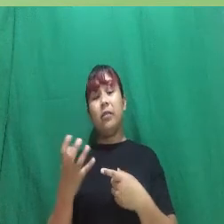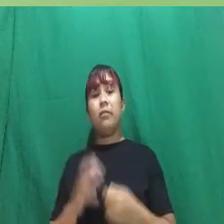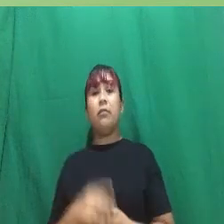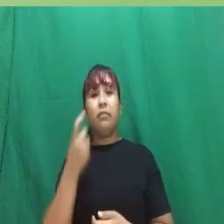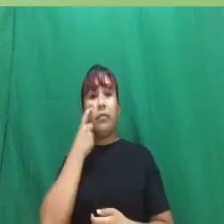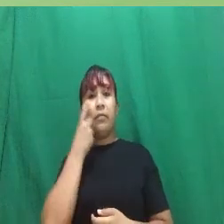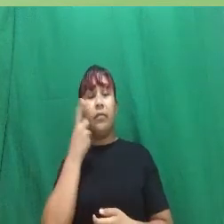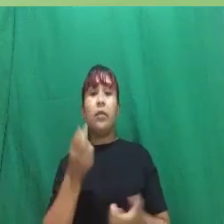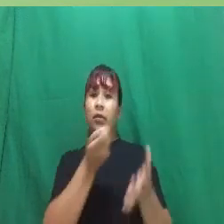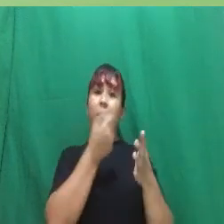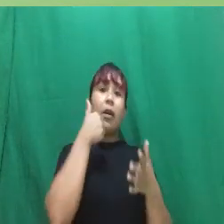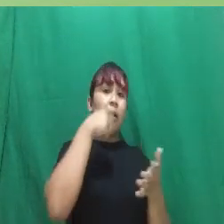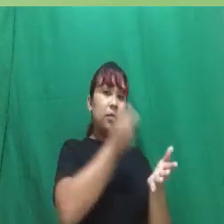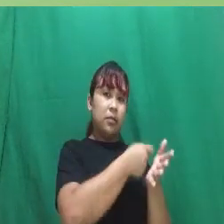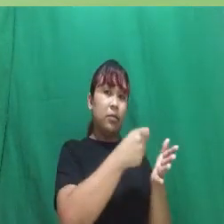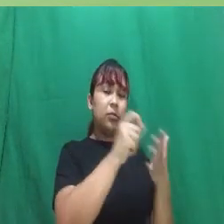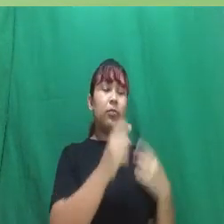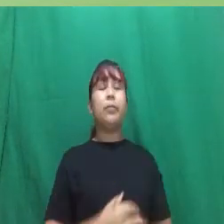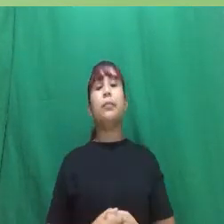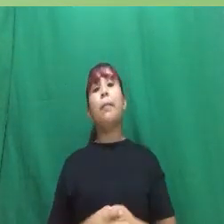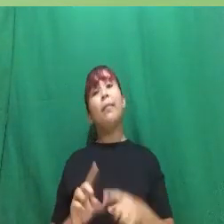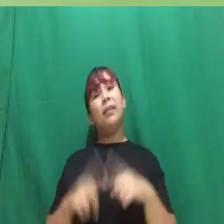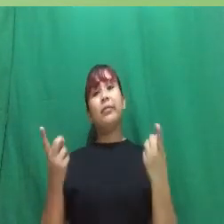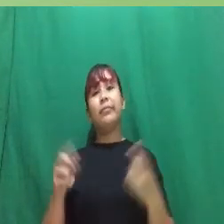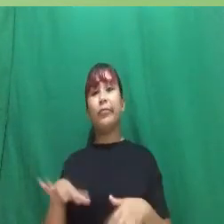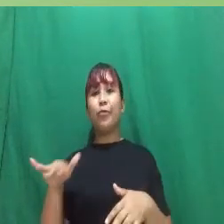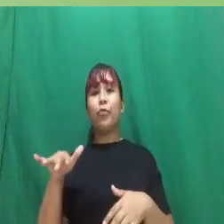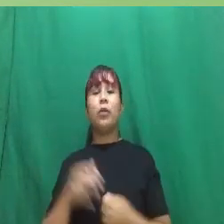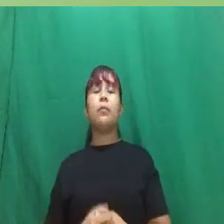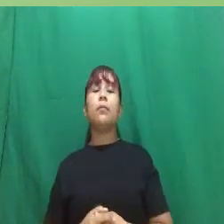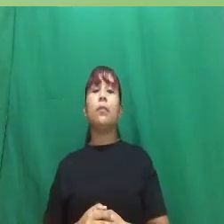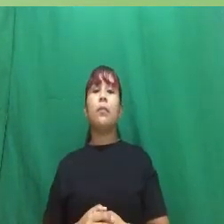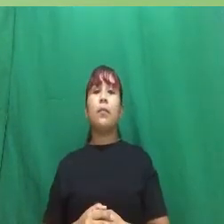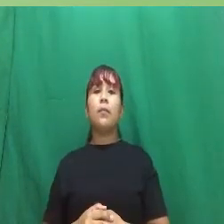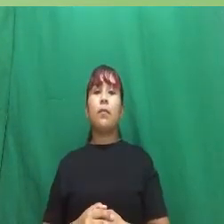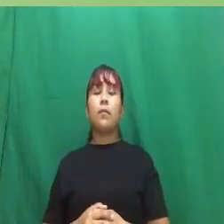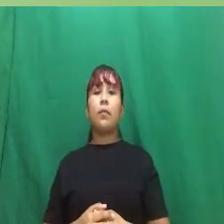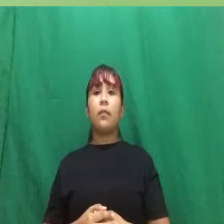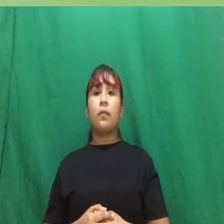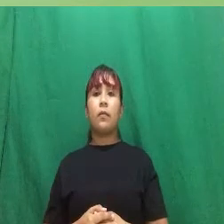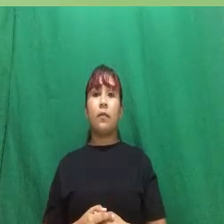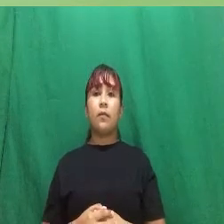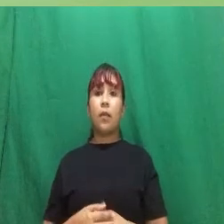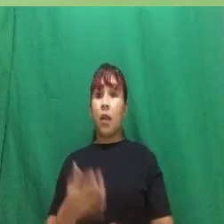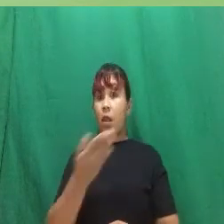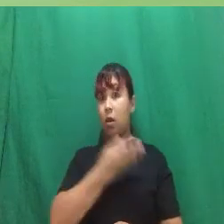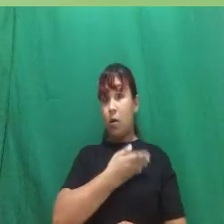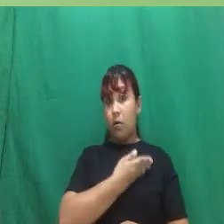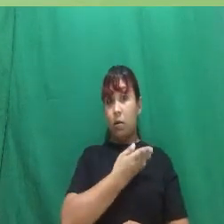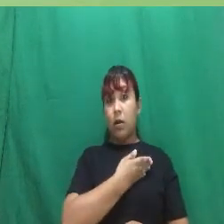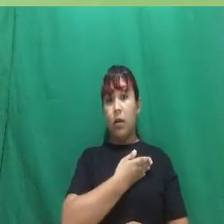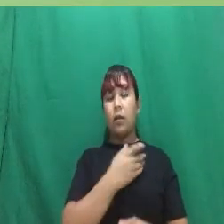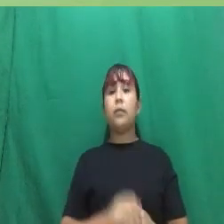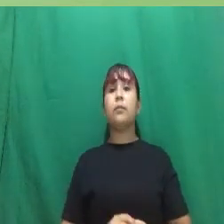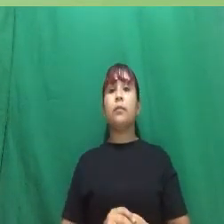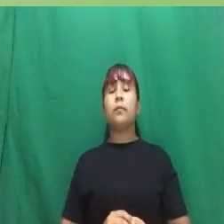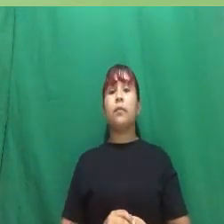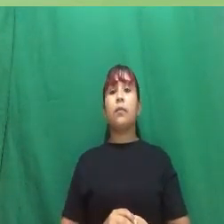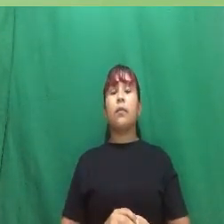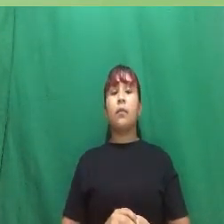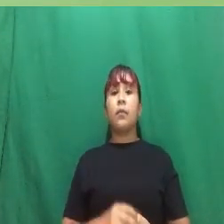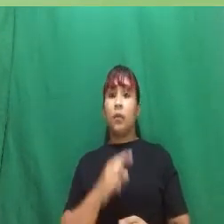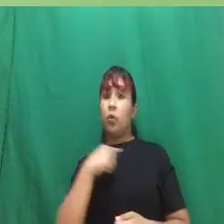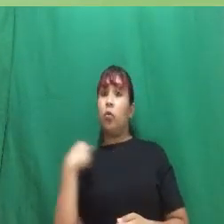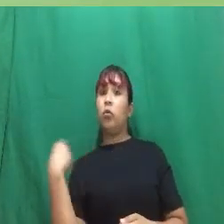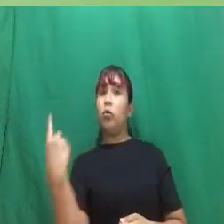institucional. E precisamos cada vez mais estar enfrentando, com a atitude mesmo de luta antirracista. Porque muitos aí só